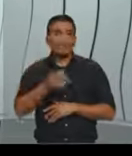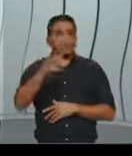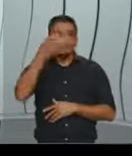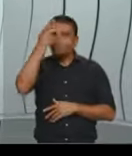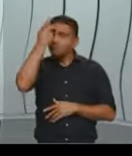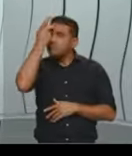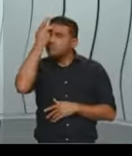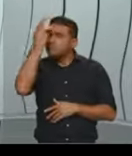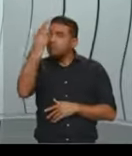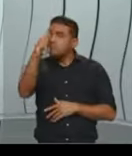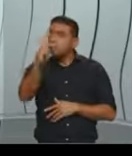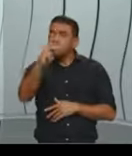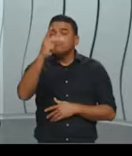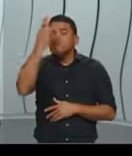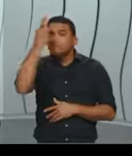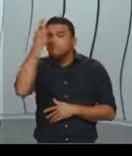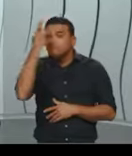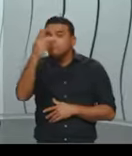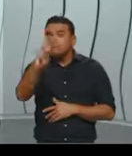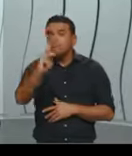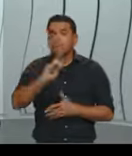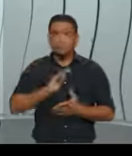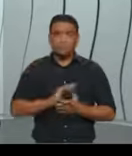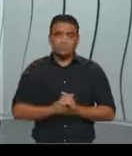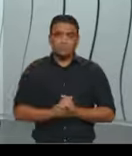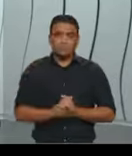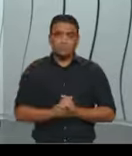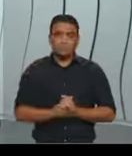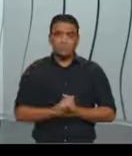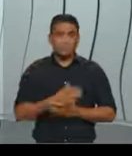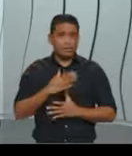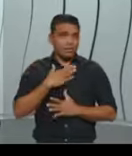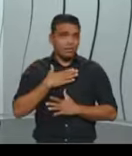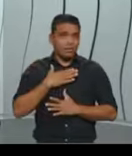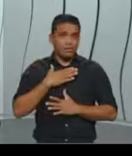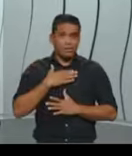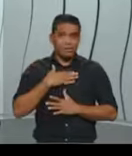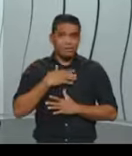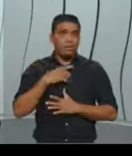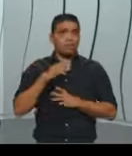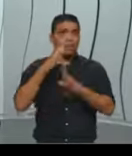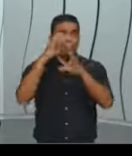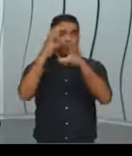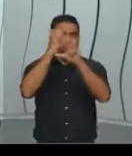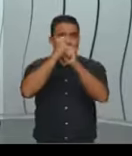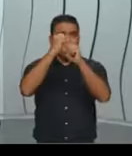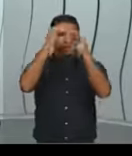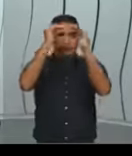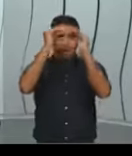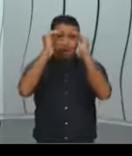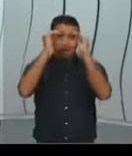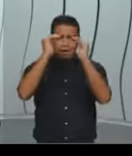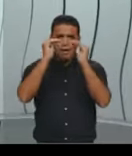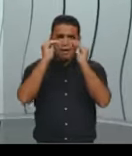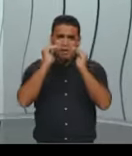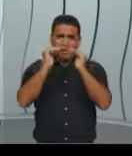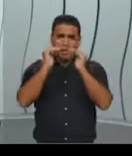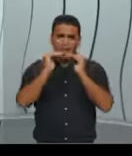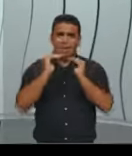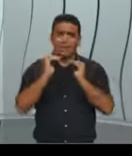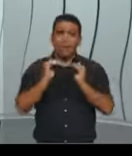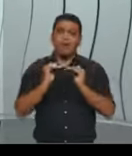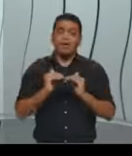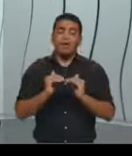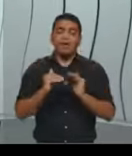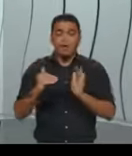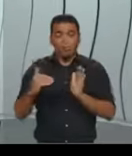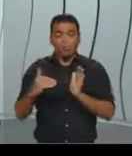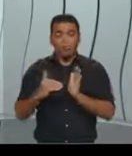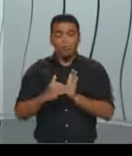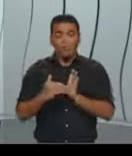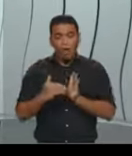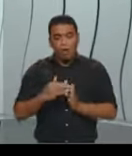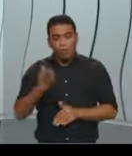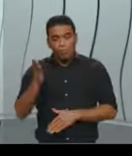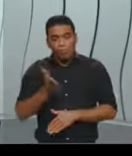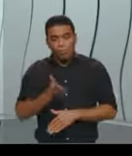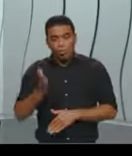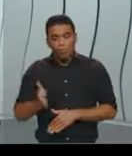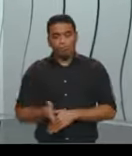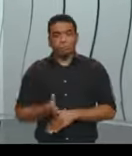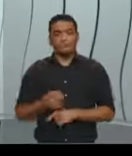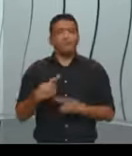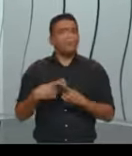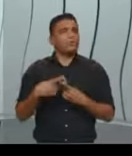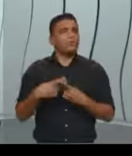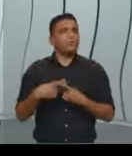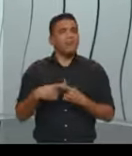um de nós. Eu sou a pessoa que faz a conta passo a passo, lá no final eu corto. Por